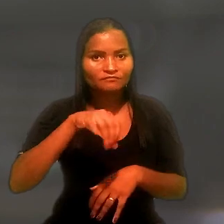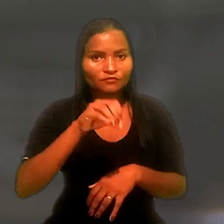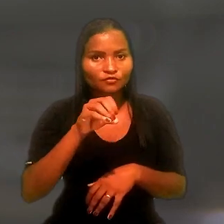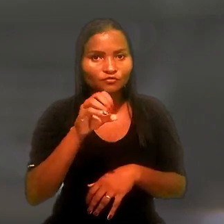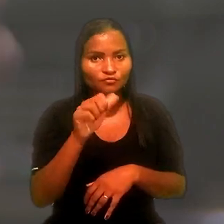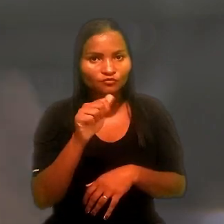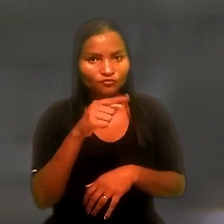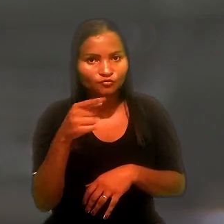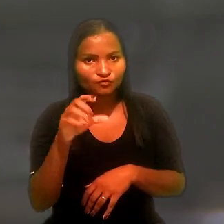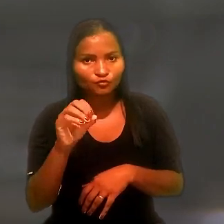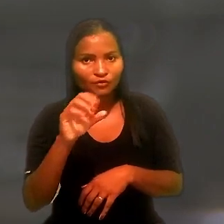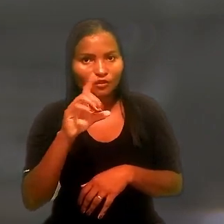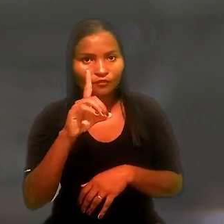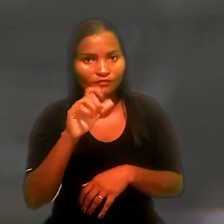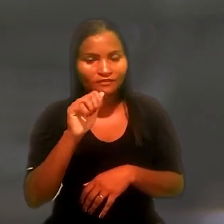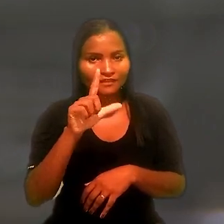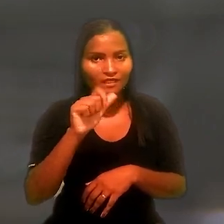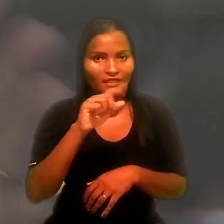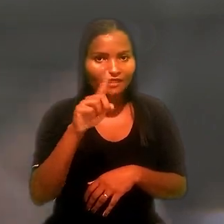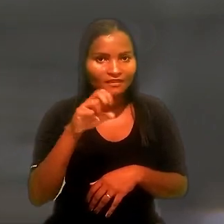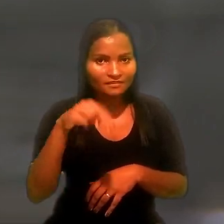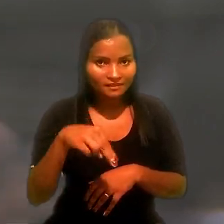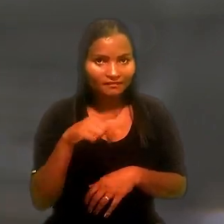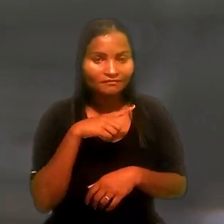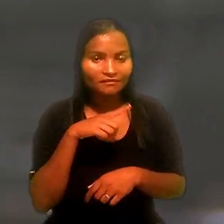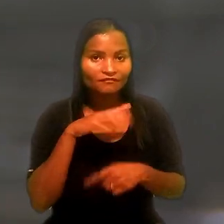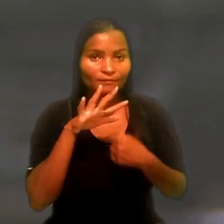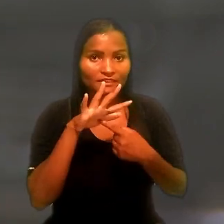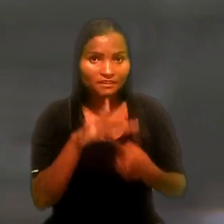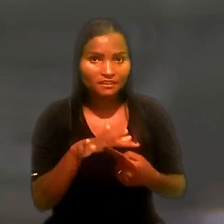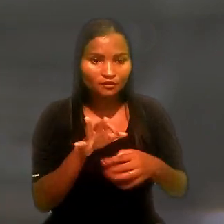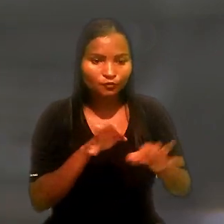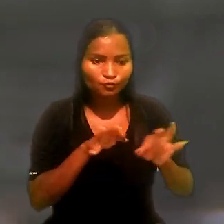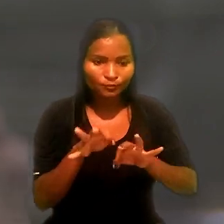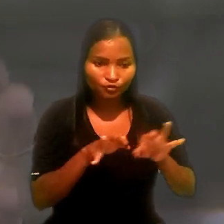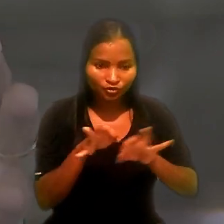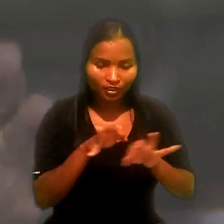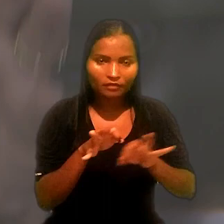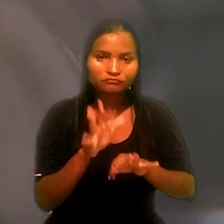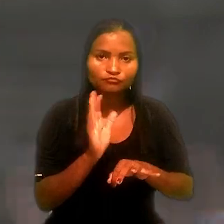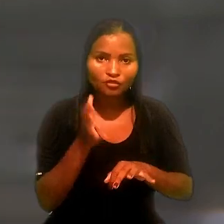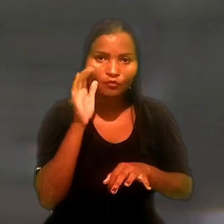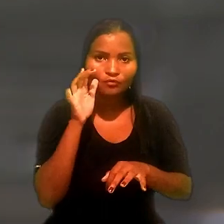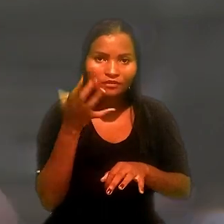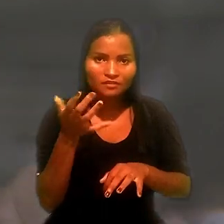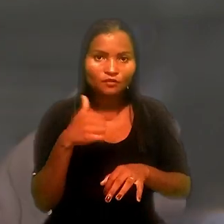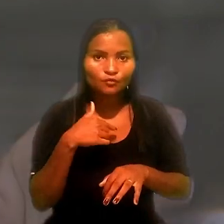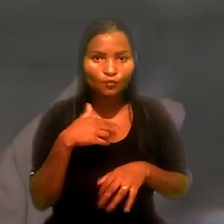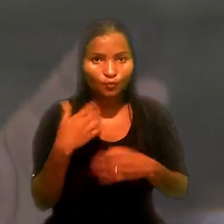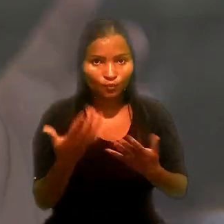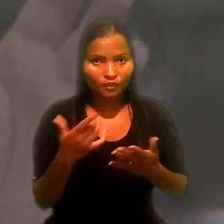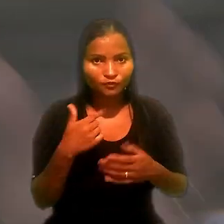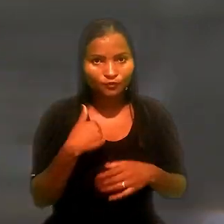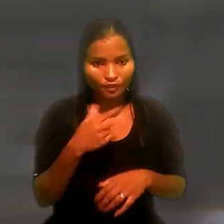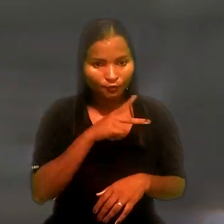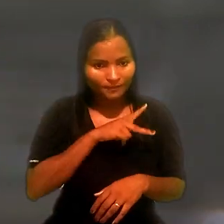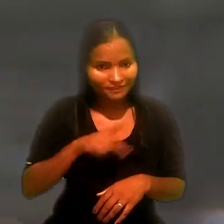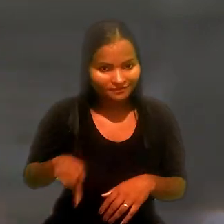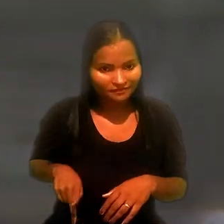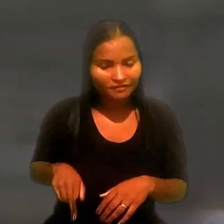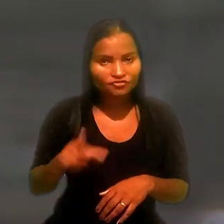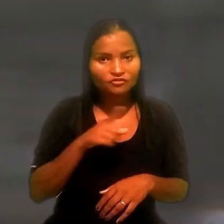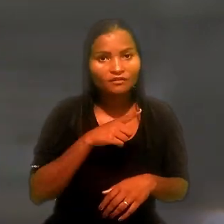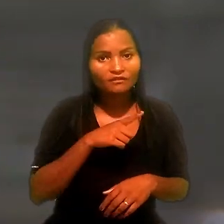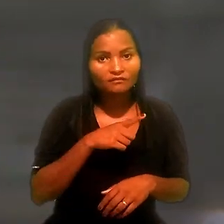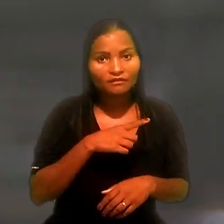Dallazen. Houve apresentação de projetos, os projetos estavam em curso quando eu era presidente, houve um